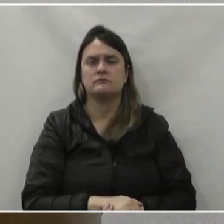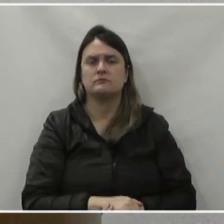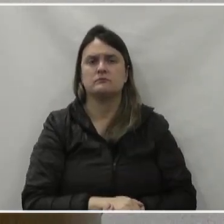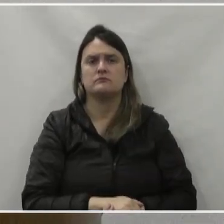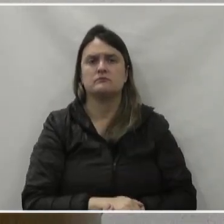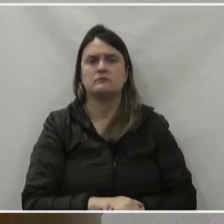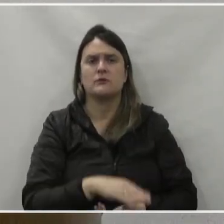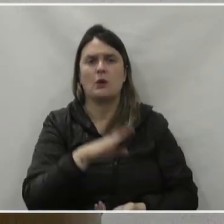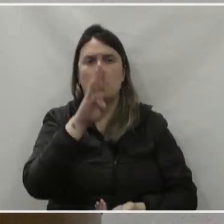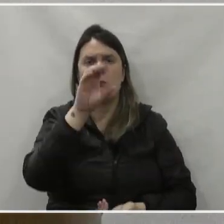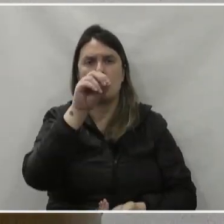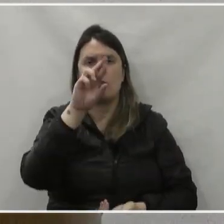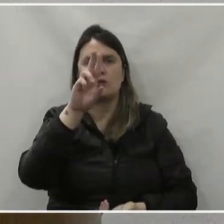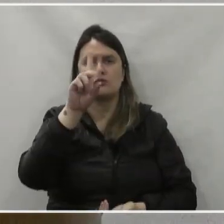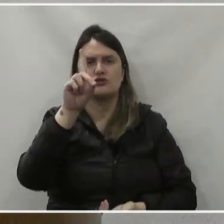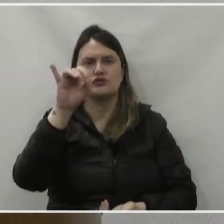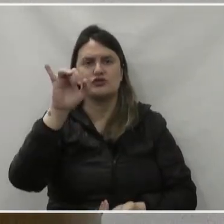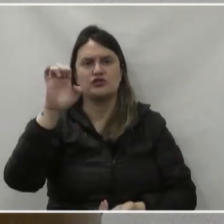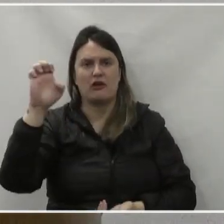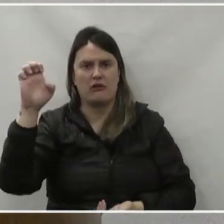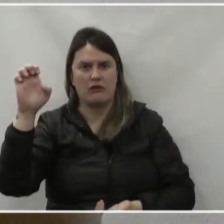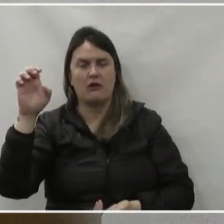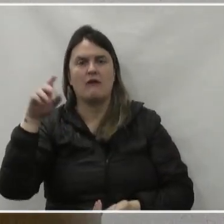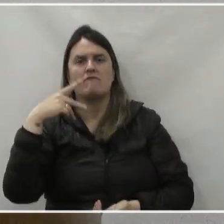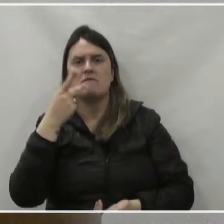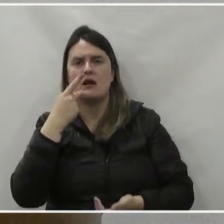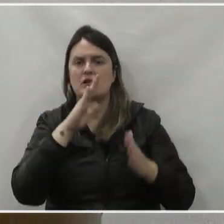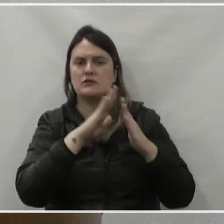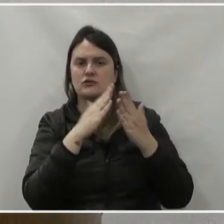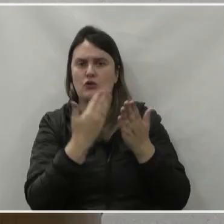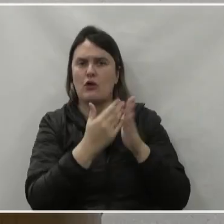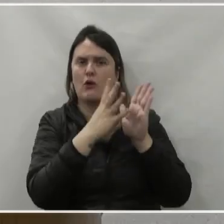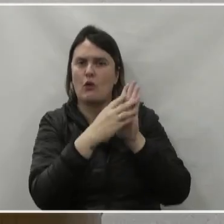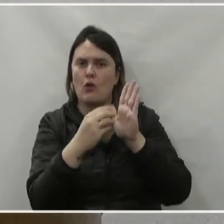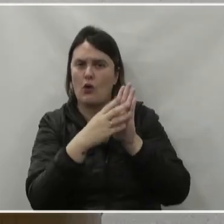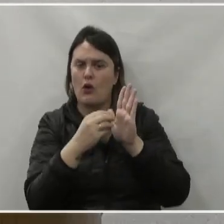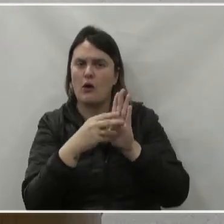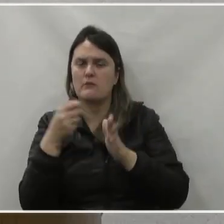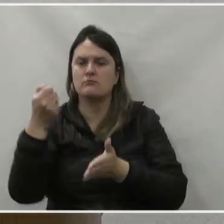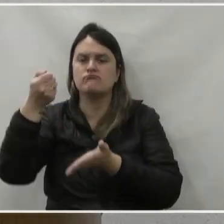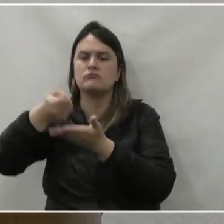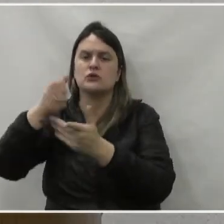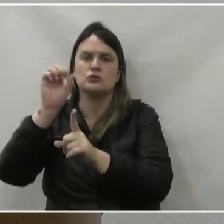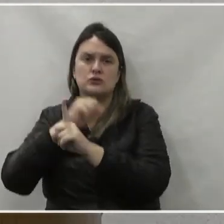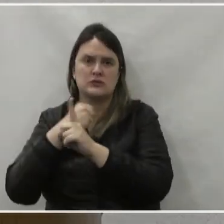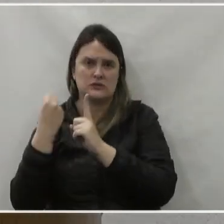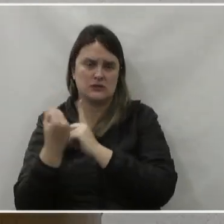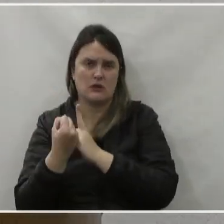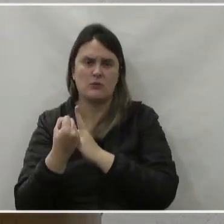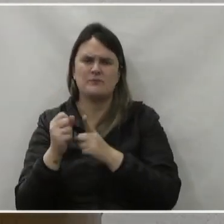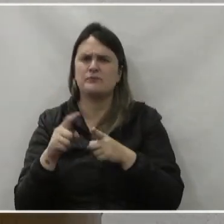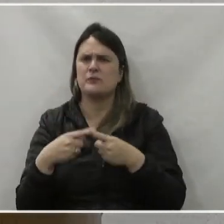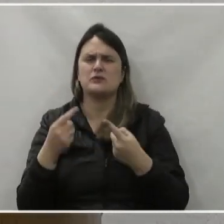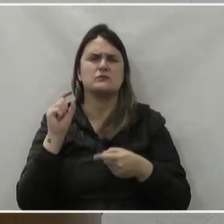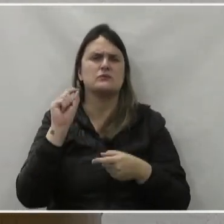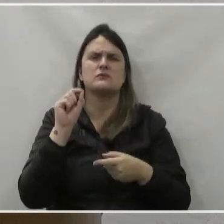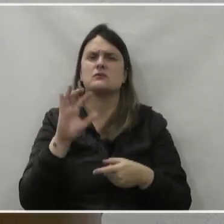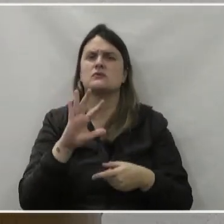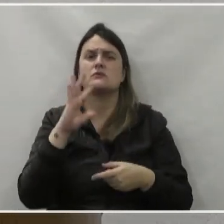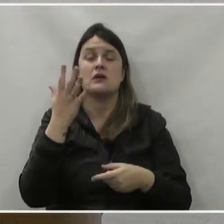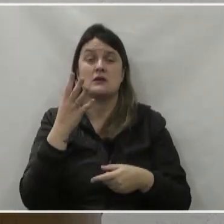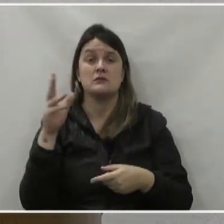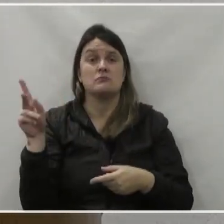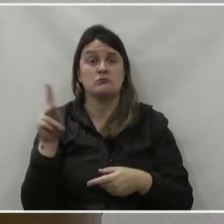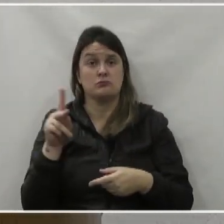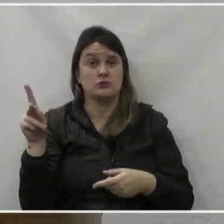Pierre Bourdieu demonstrou que a escola tende a reproduzir as estruturas de dominação social. Mas o que acontece quando o